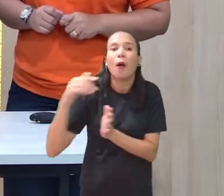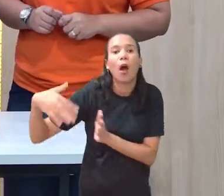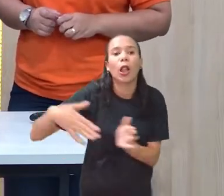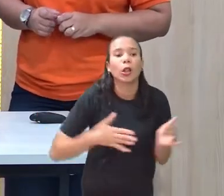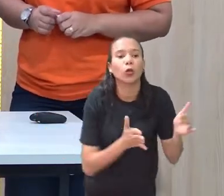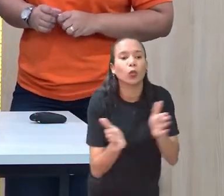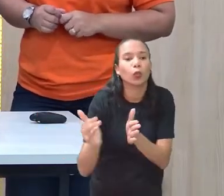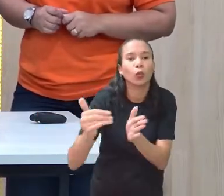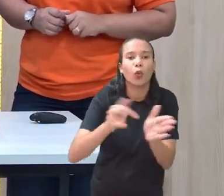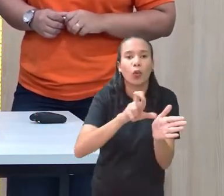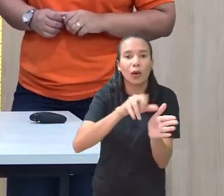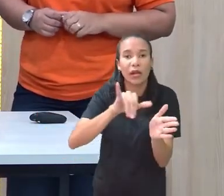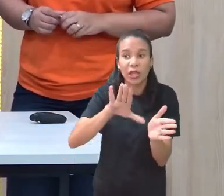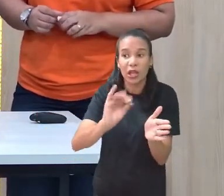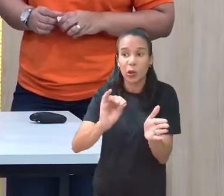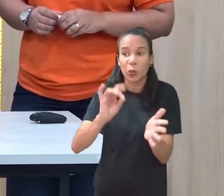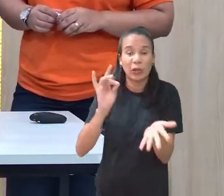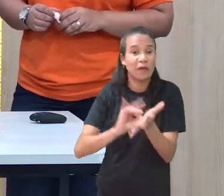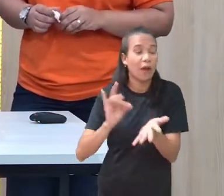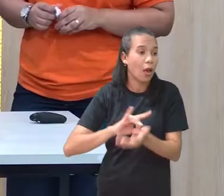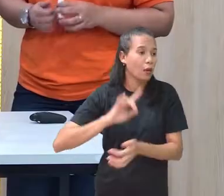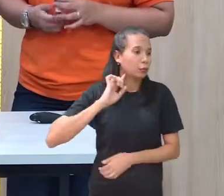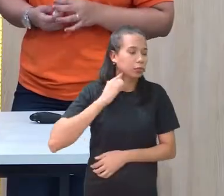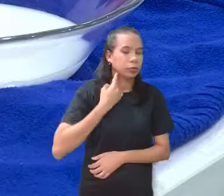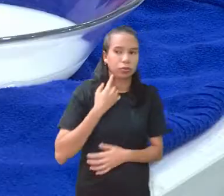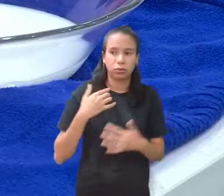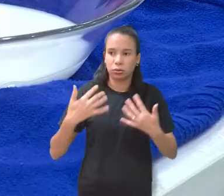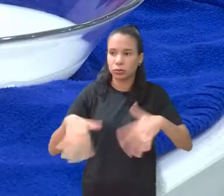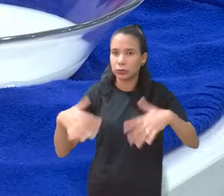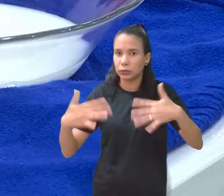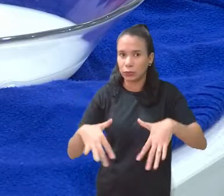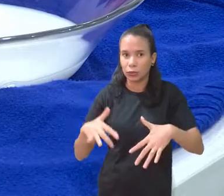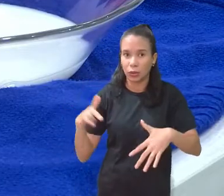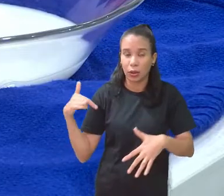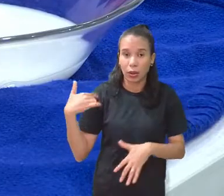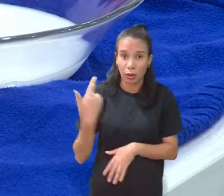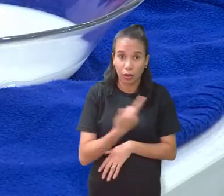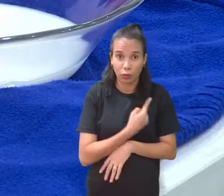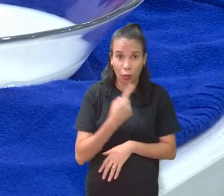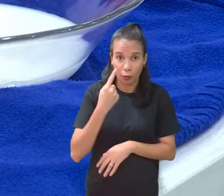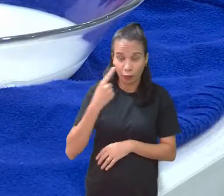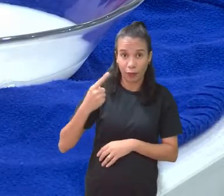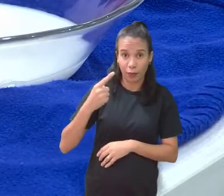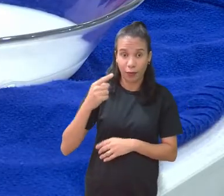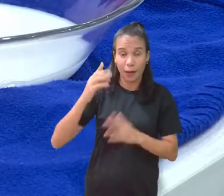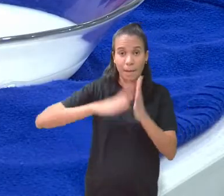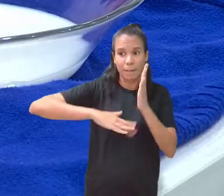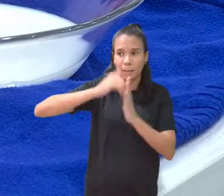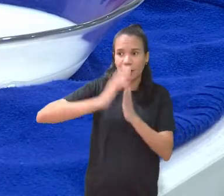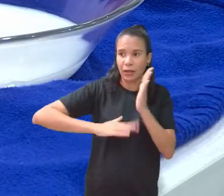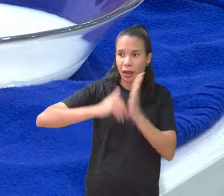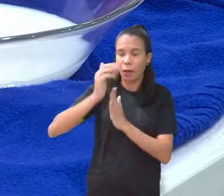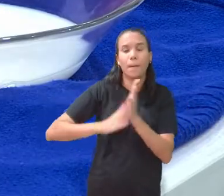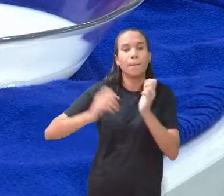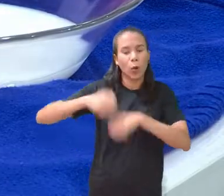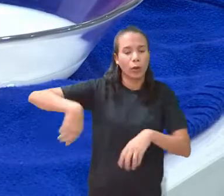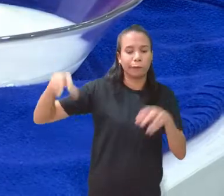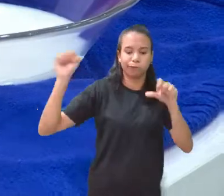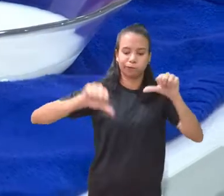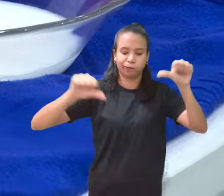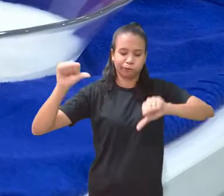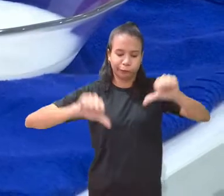esse rio, ele tá poluído, certo? Então, a gente vai aqui, ó. Então, né? Vamos pintar. Joga aqui, professora,